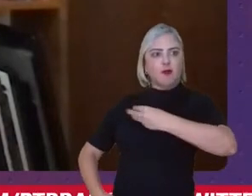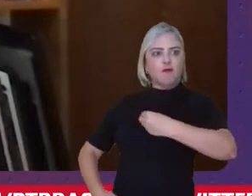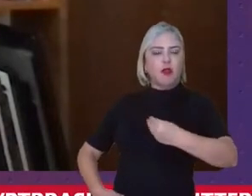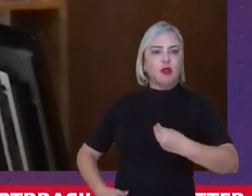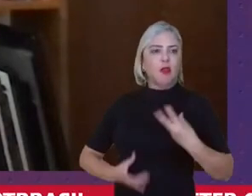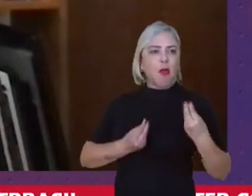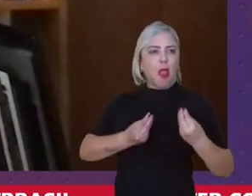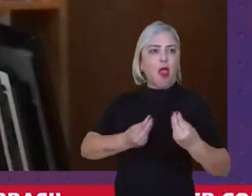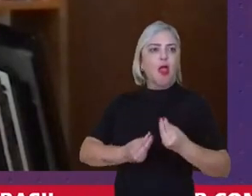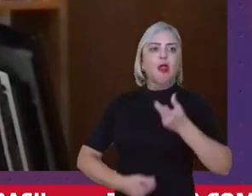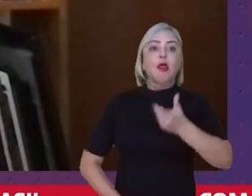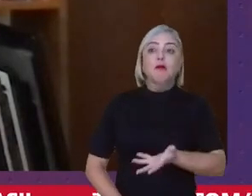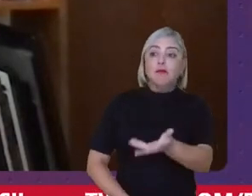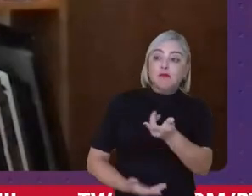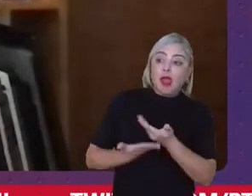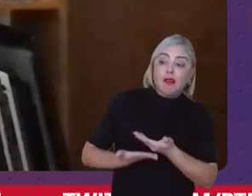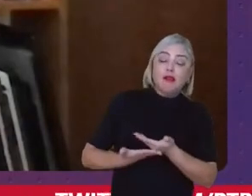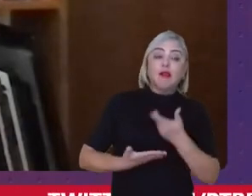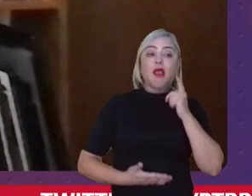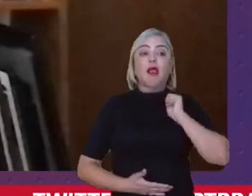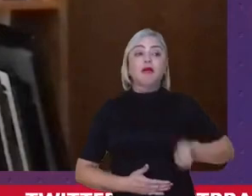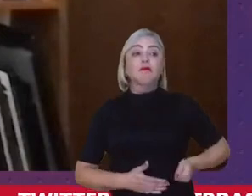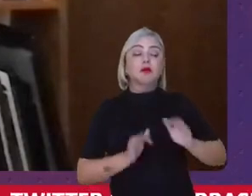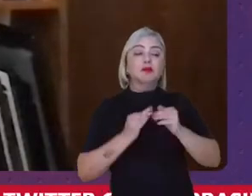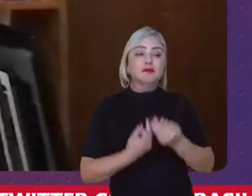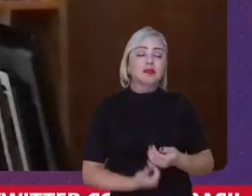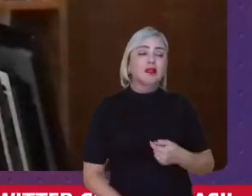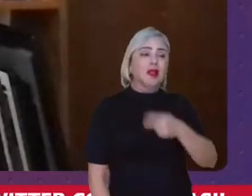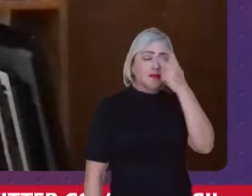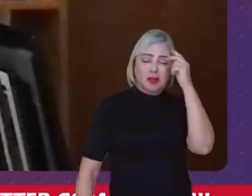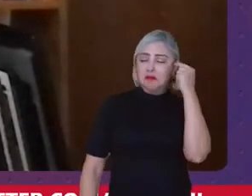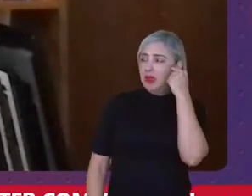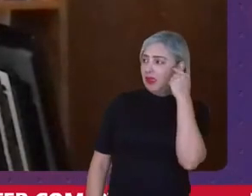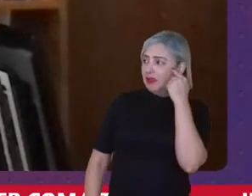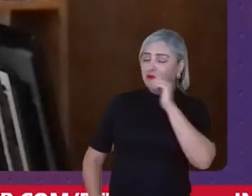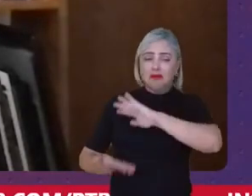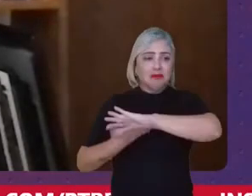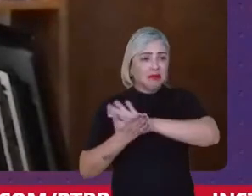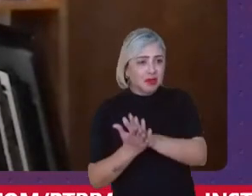filho para ganhar um Bolsa Família. Quem acha isso não só é